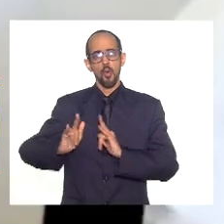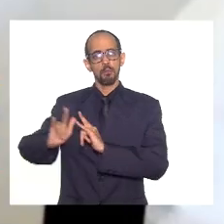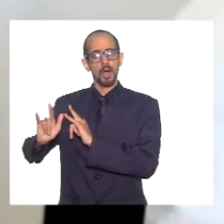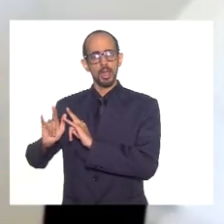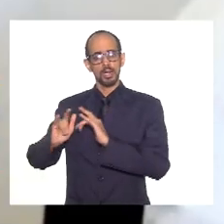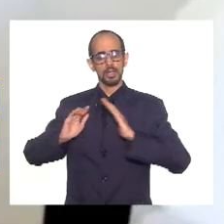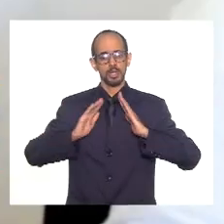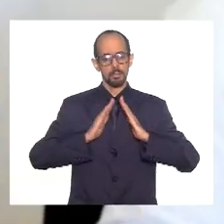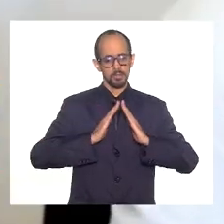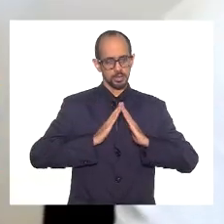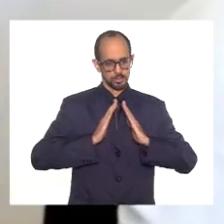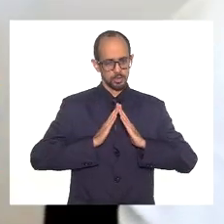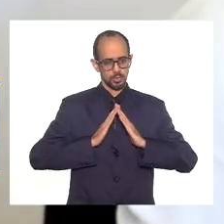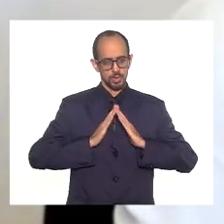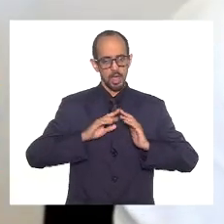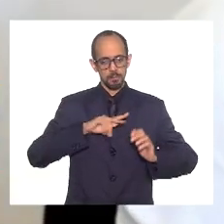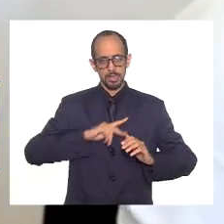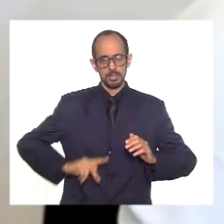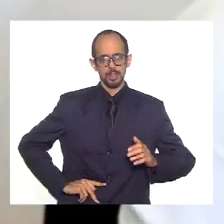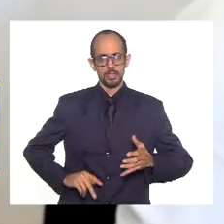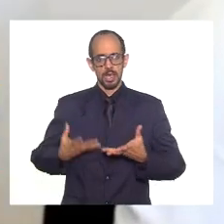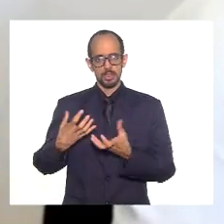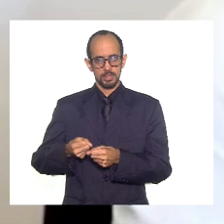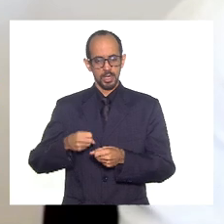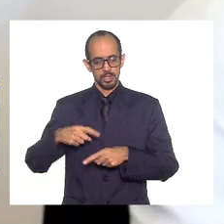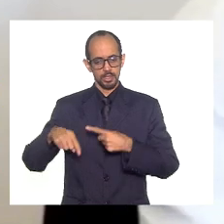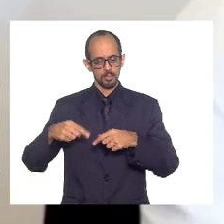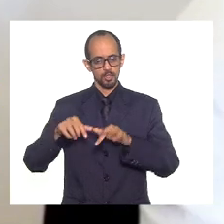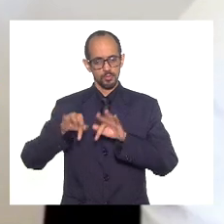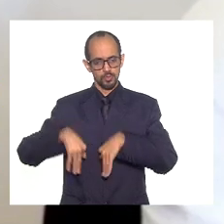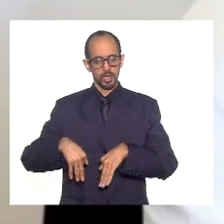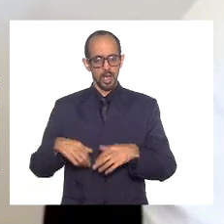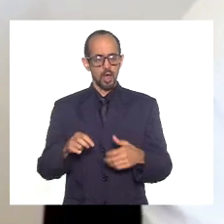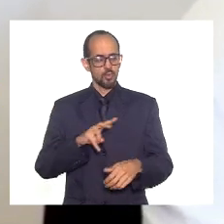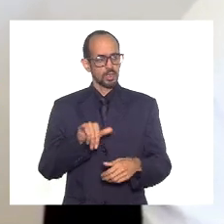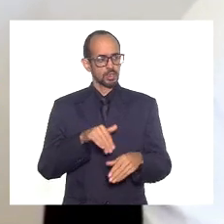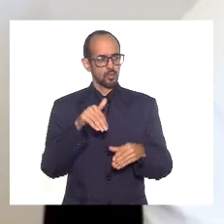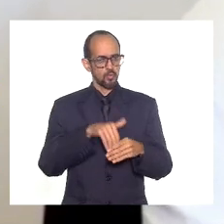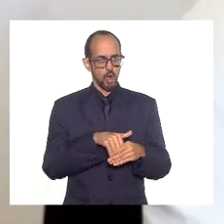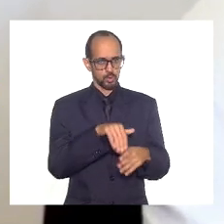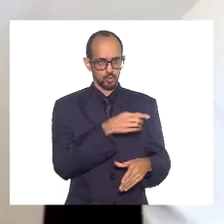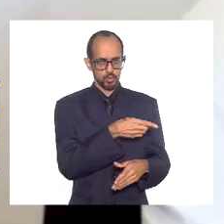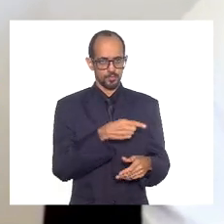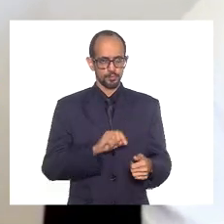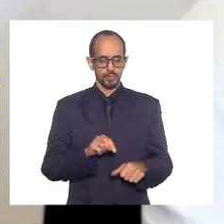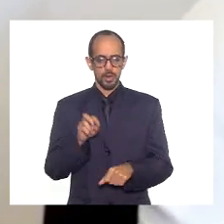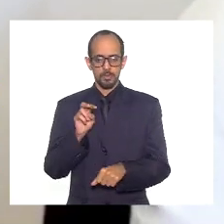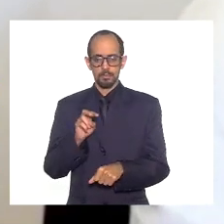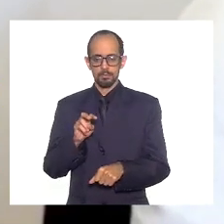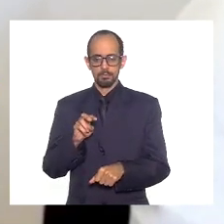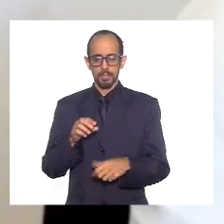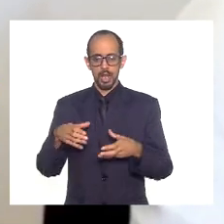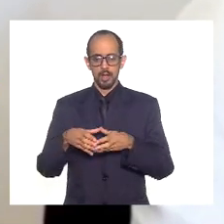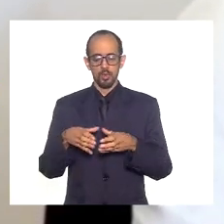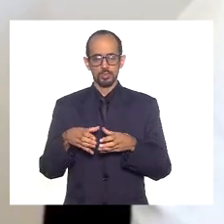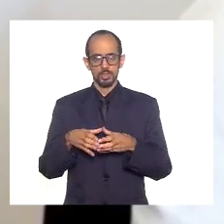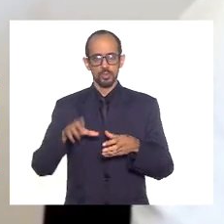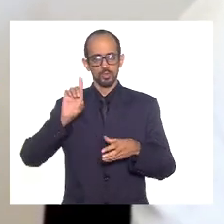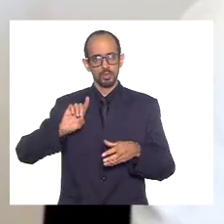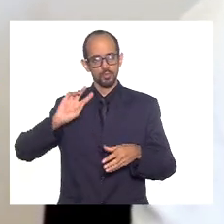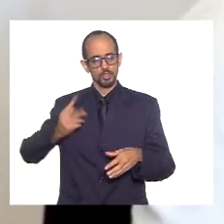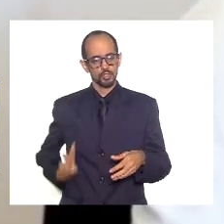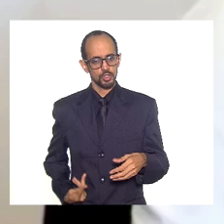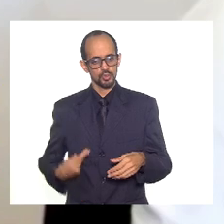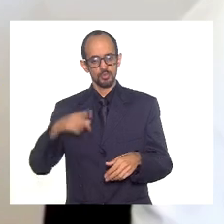Presidência, defere pedido de Vossa Excelência. Ao final, Vossa Excelência terá a oportunidade. Pela Comissão de Defesa dos Direitos Humanos e Cidadania, deputada Dani